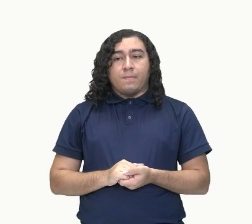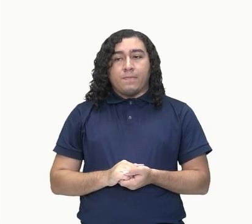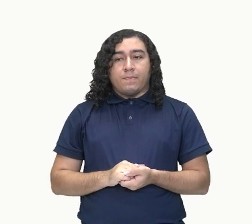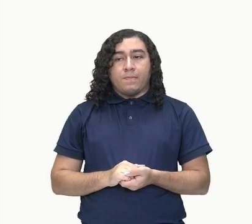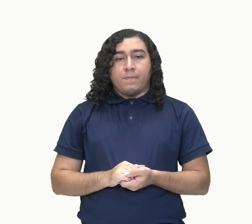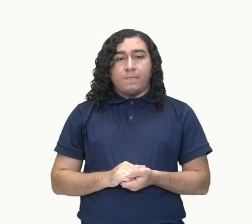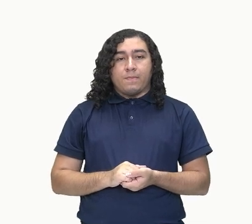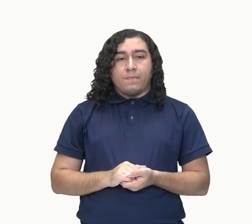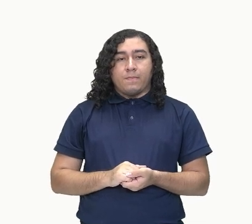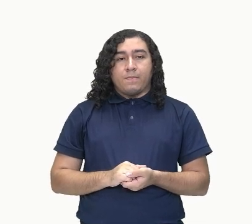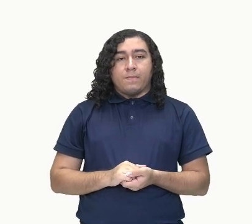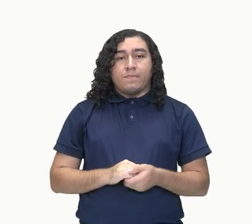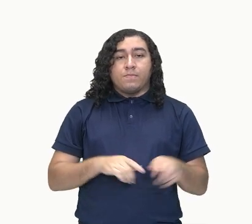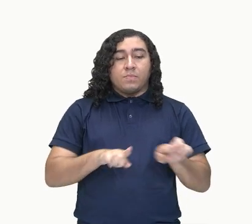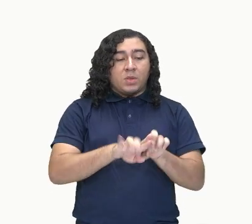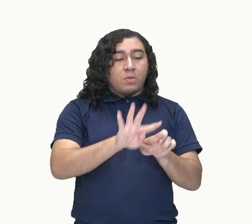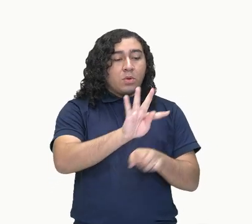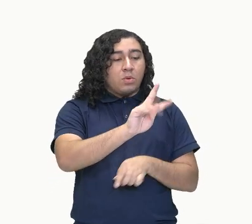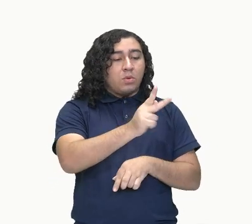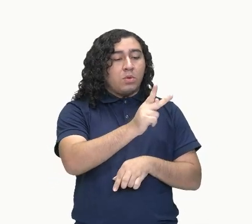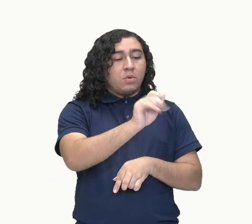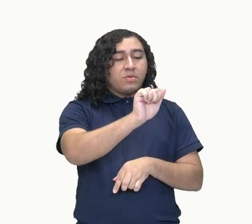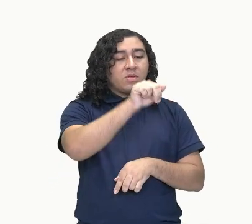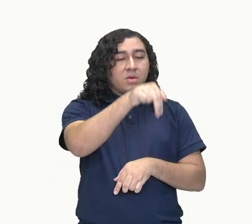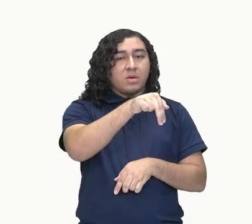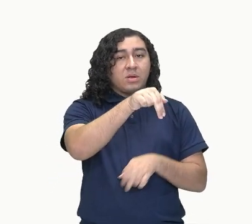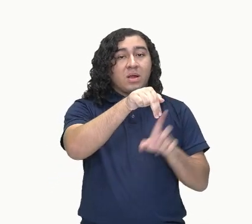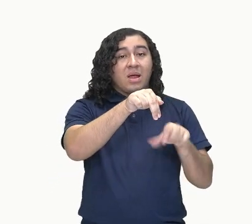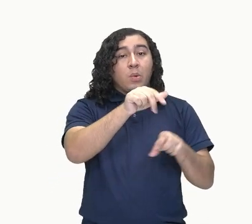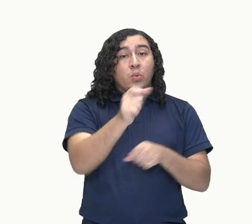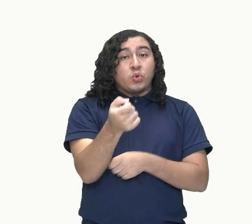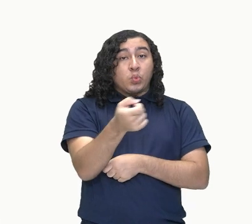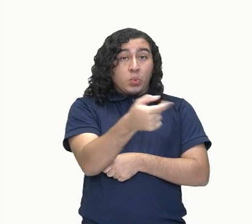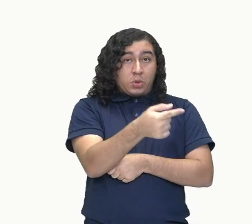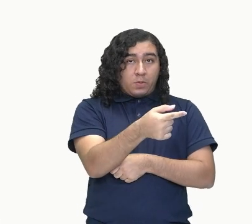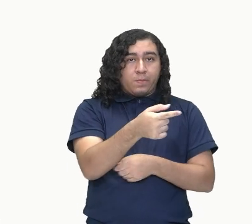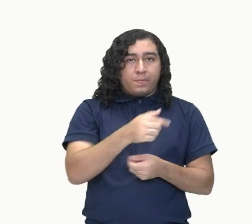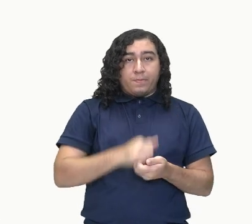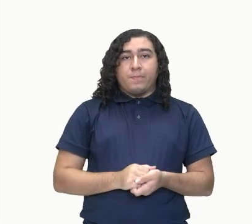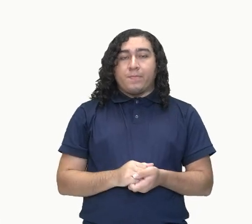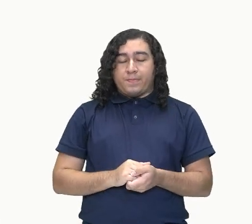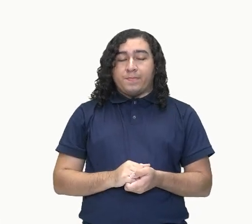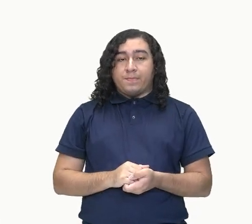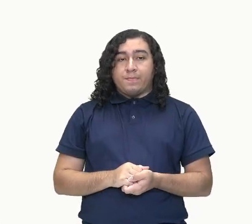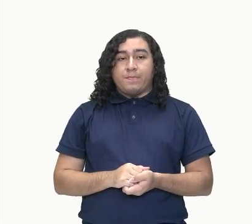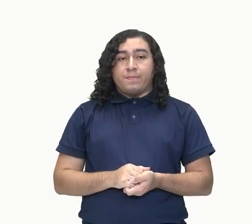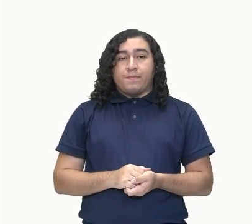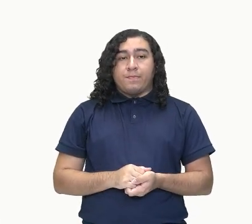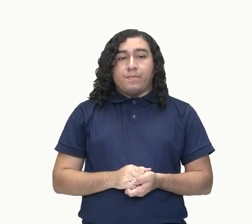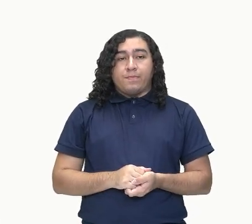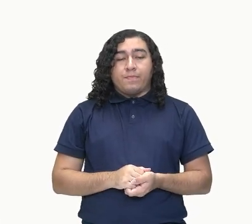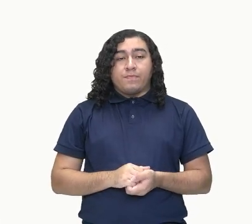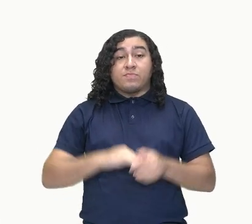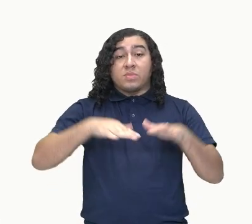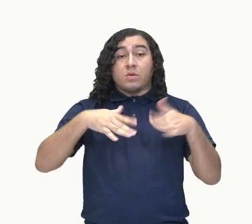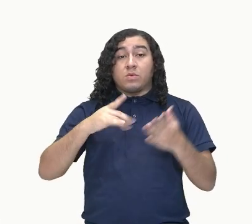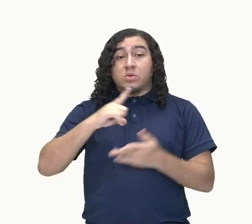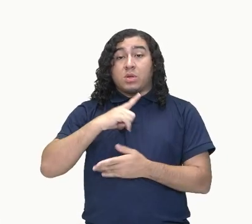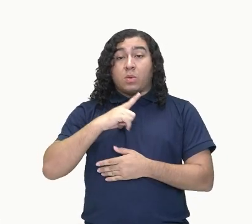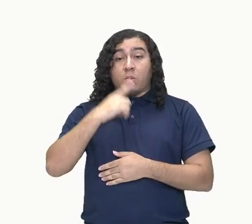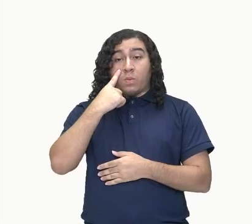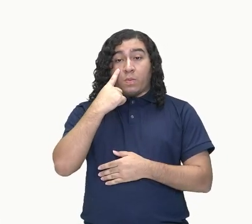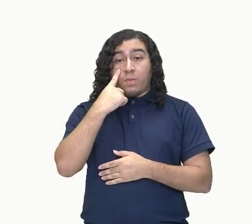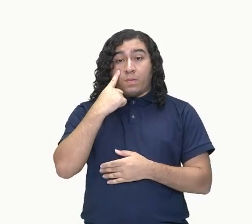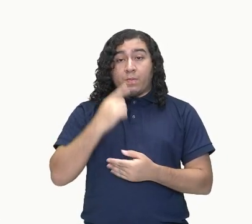E o than é como se fosse no nosso português, que. Beleza? E aí eu tenho aqui,